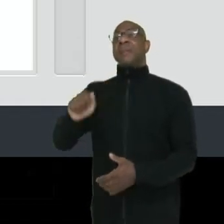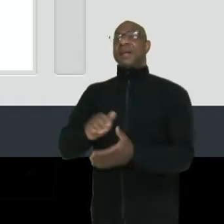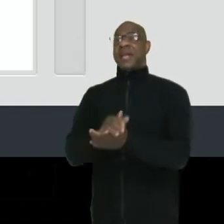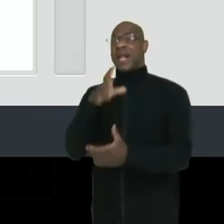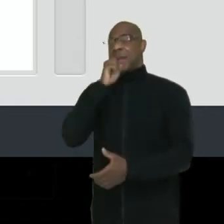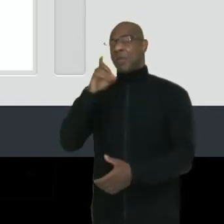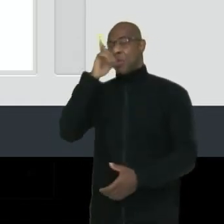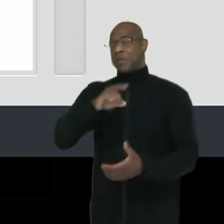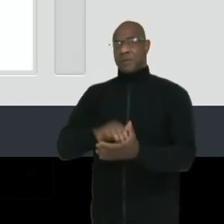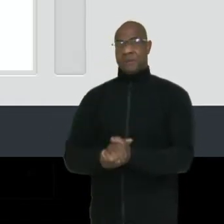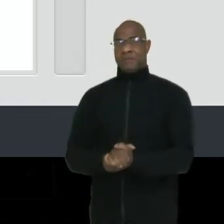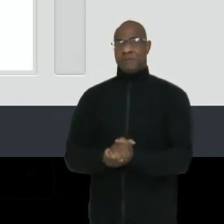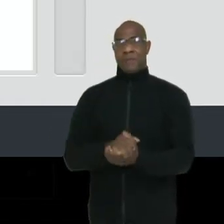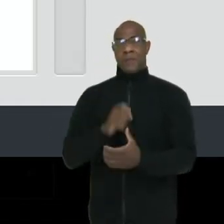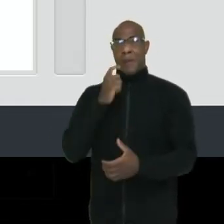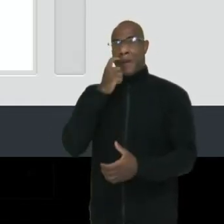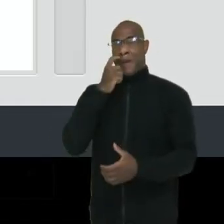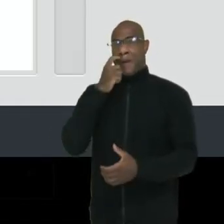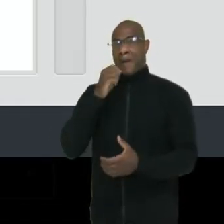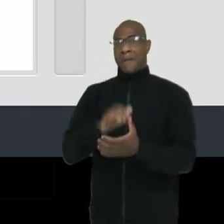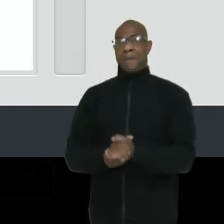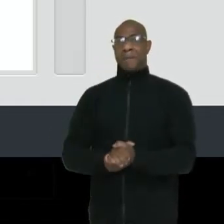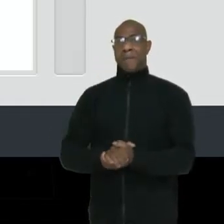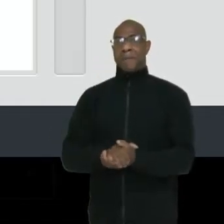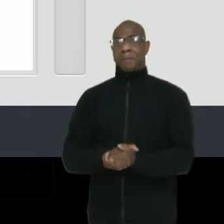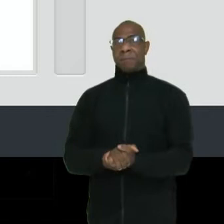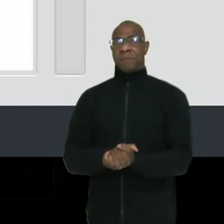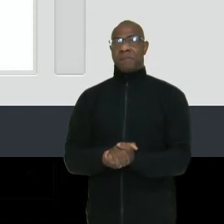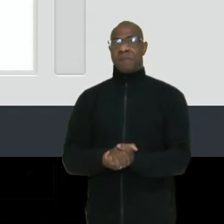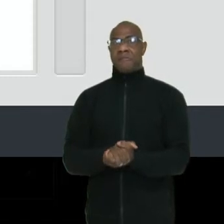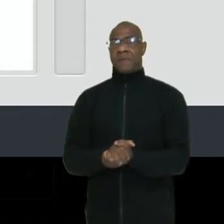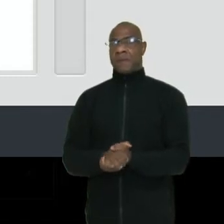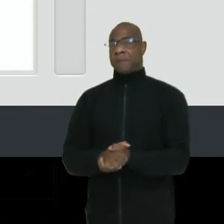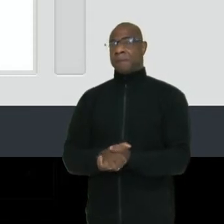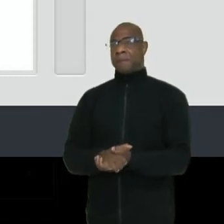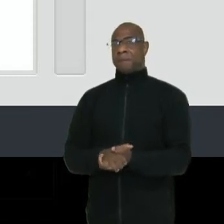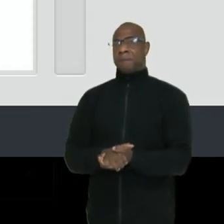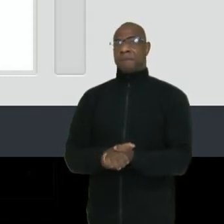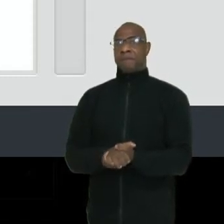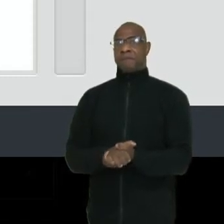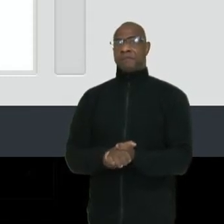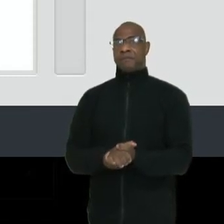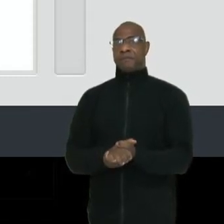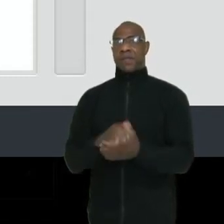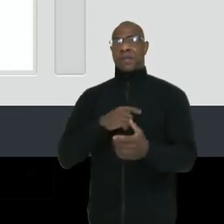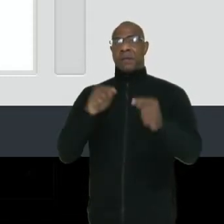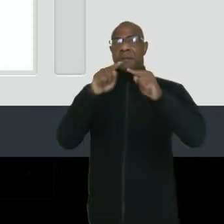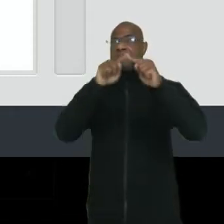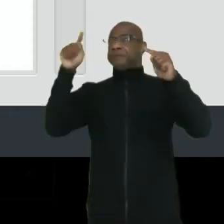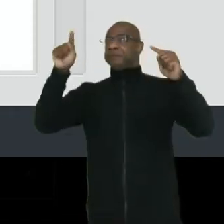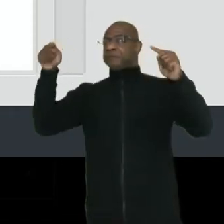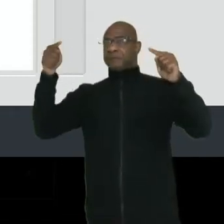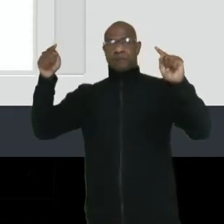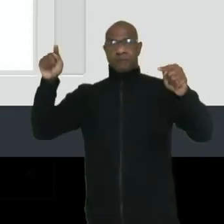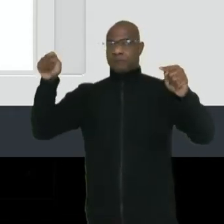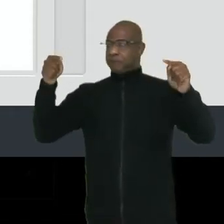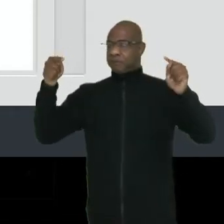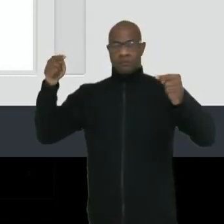e temos weekend, que é o final de semana. Então, vamos aprender os dias da semana.